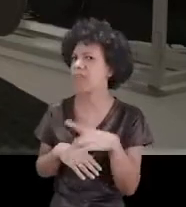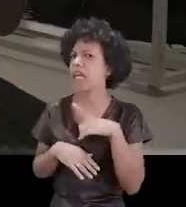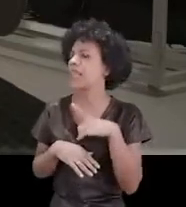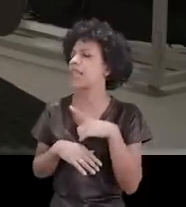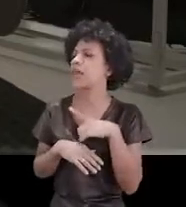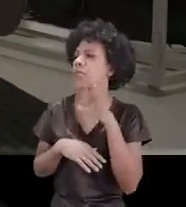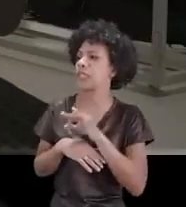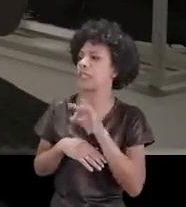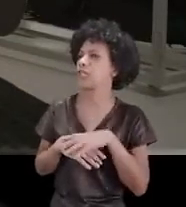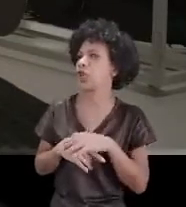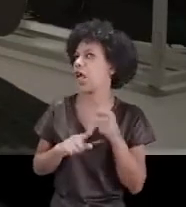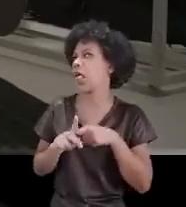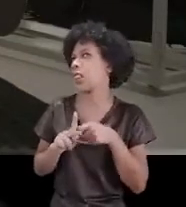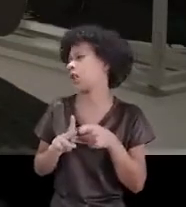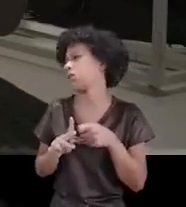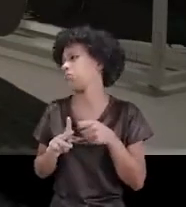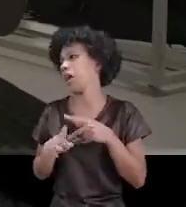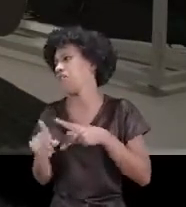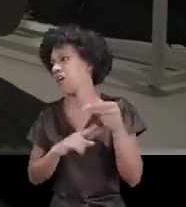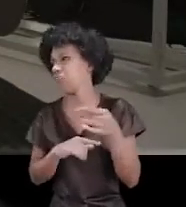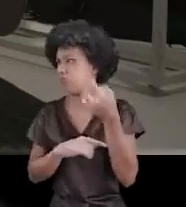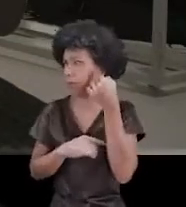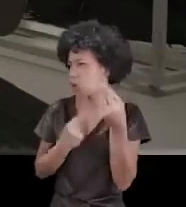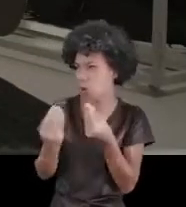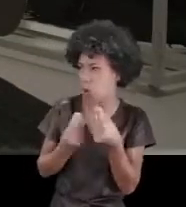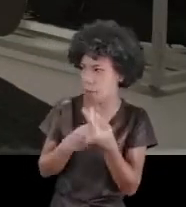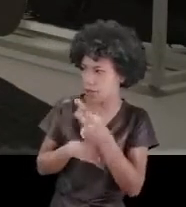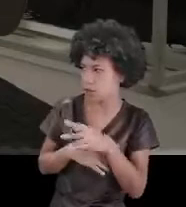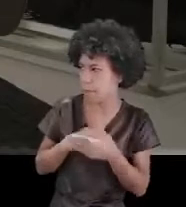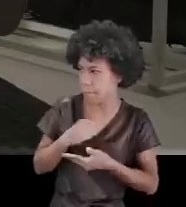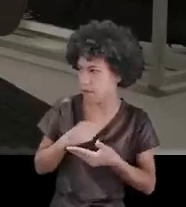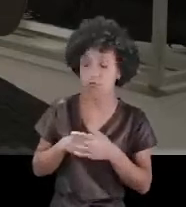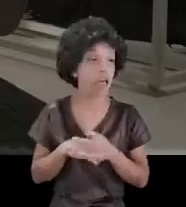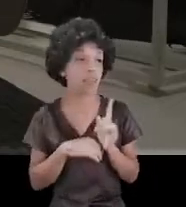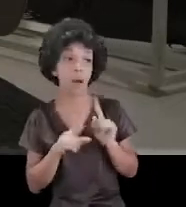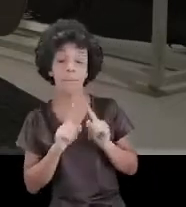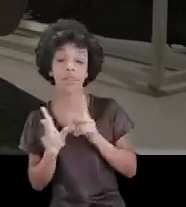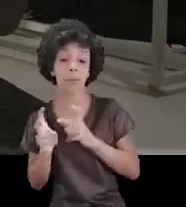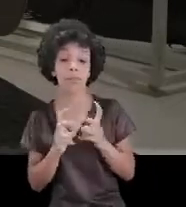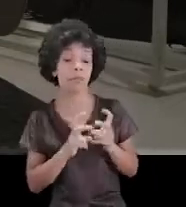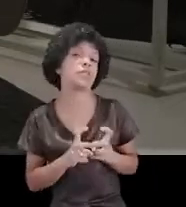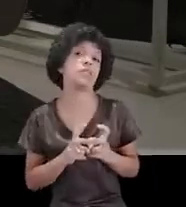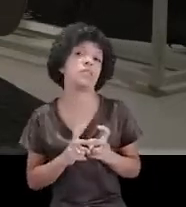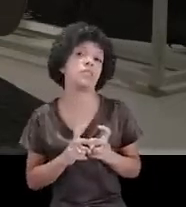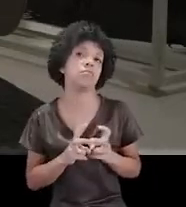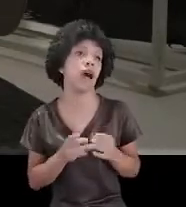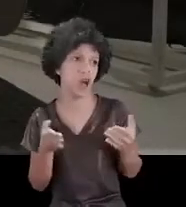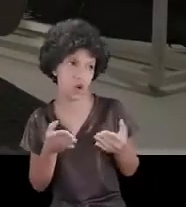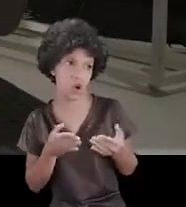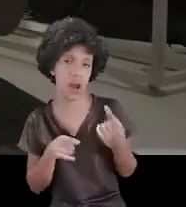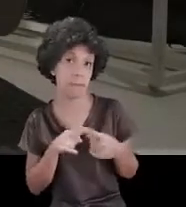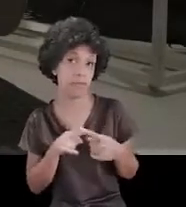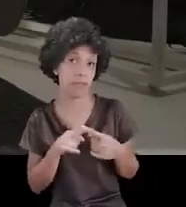a cada três meses eu ganho um prêmio Você já pensou nisso assim como é que geralmente é a tua base agora né que